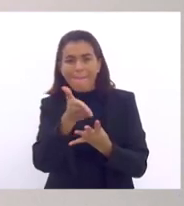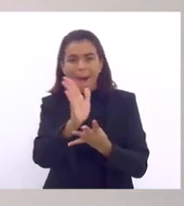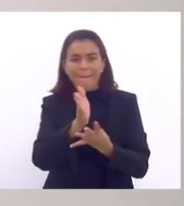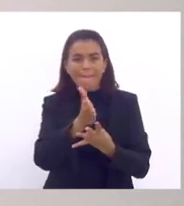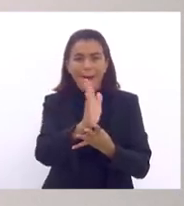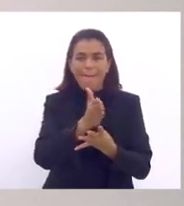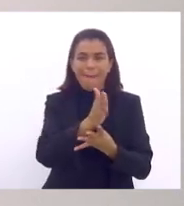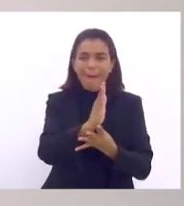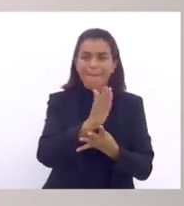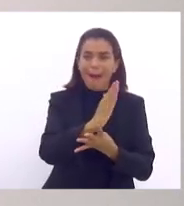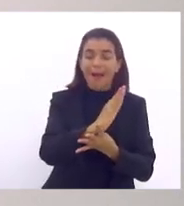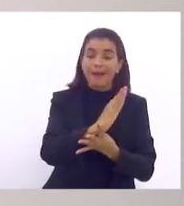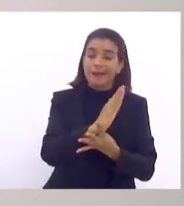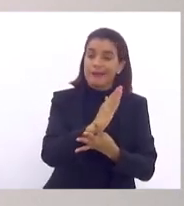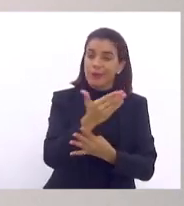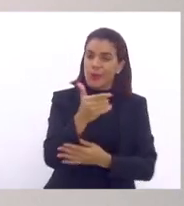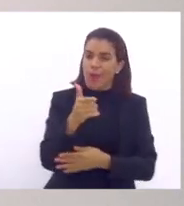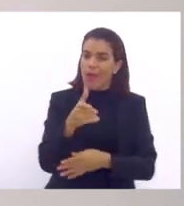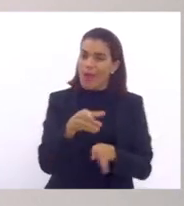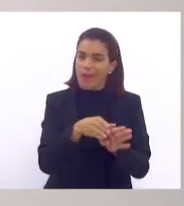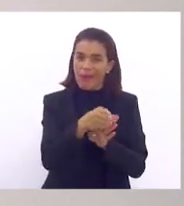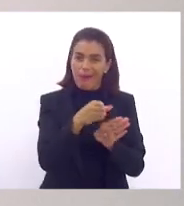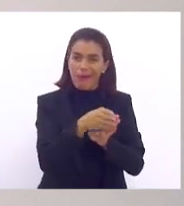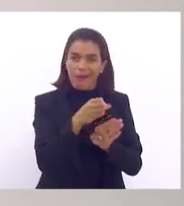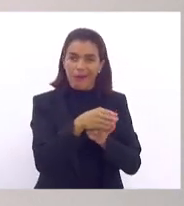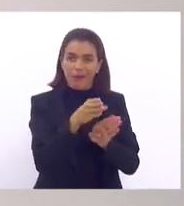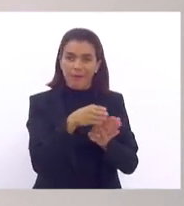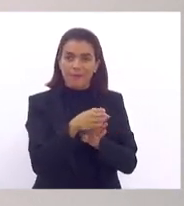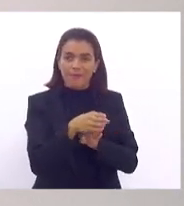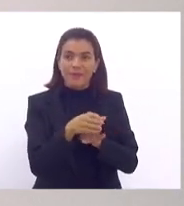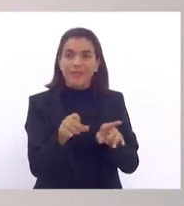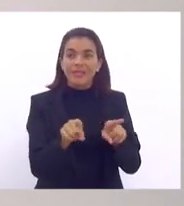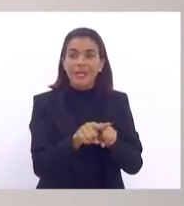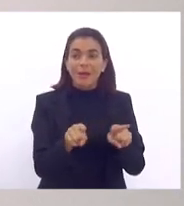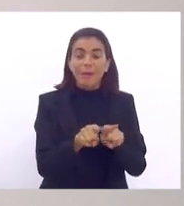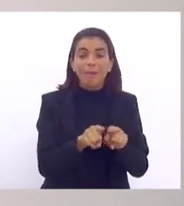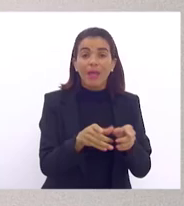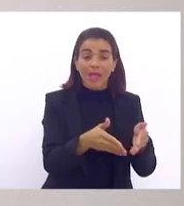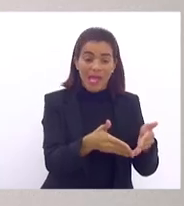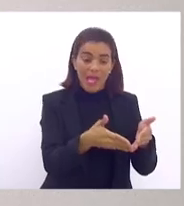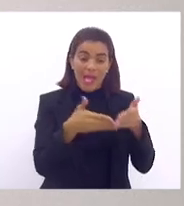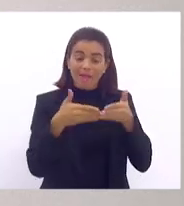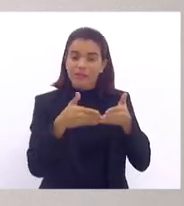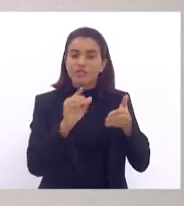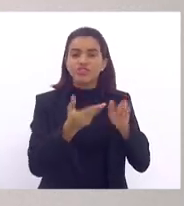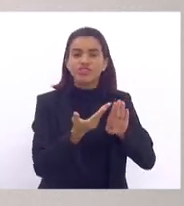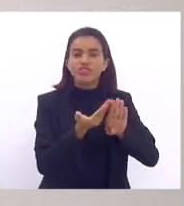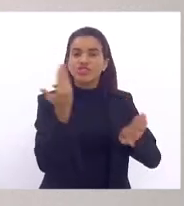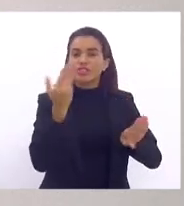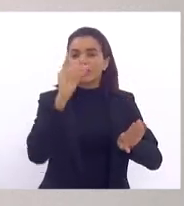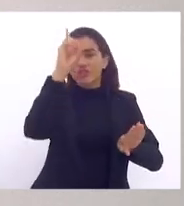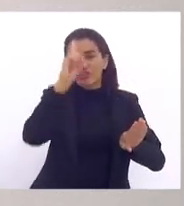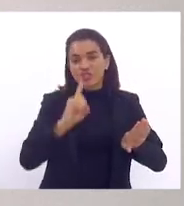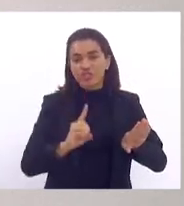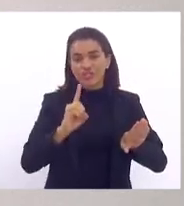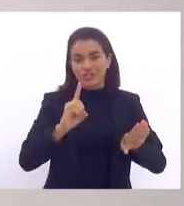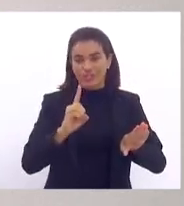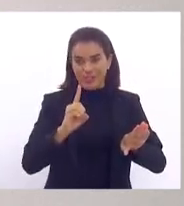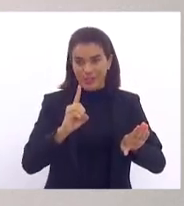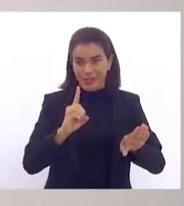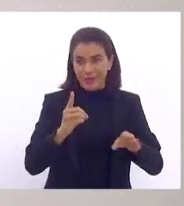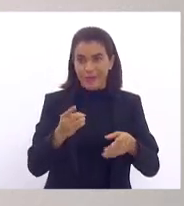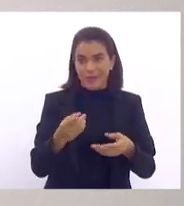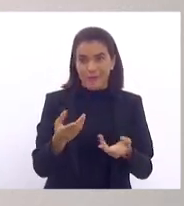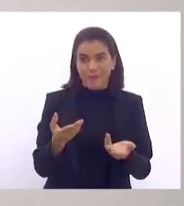forma pouco recomendável e se afastando daquele direito que o inspirou pelas